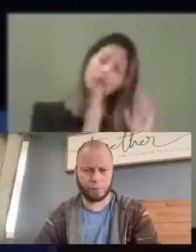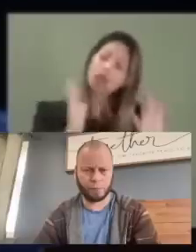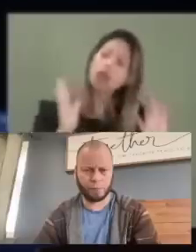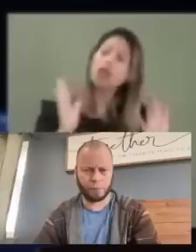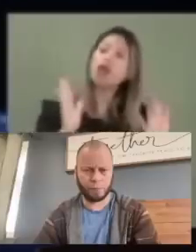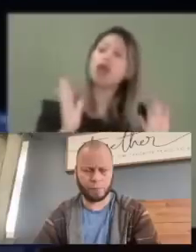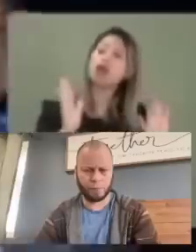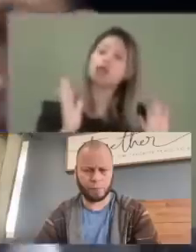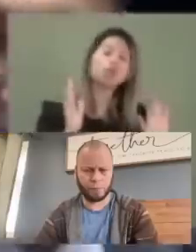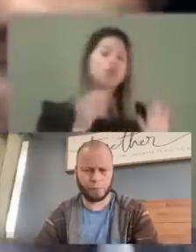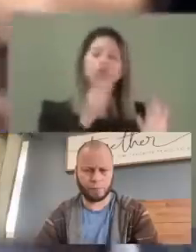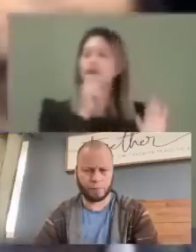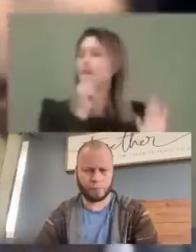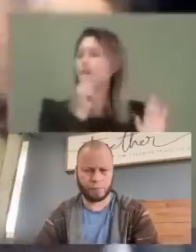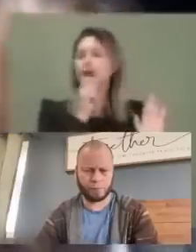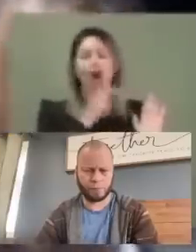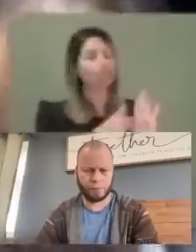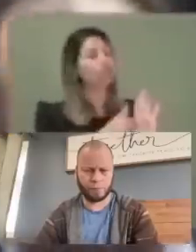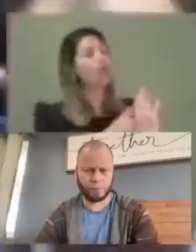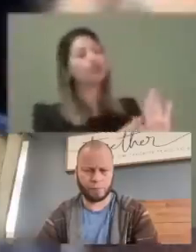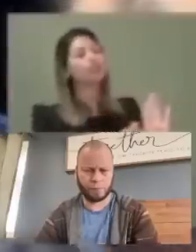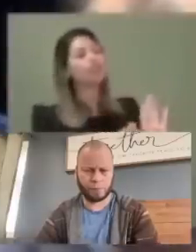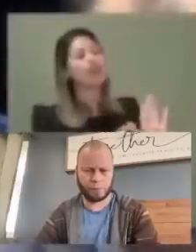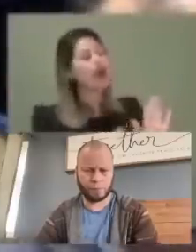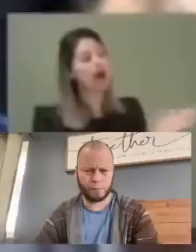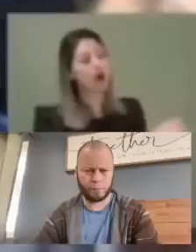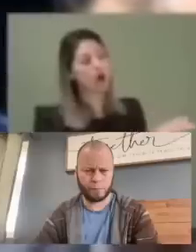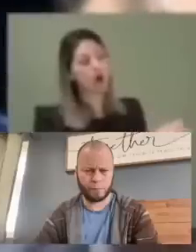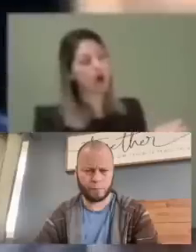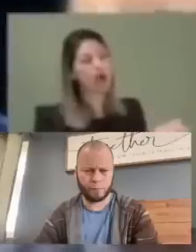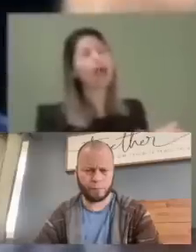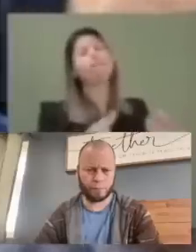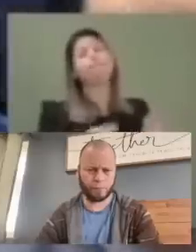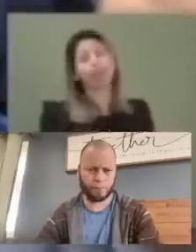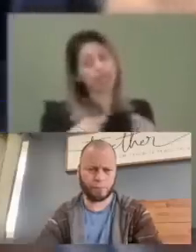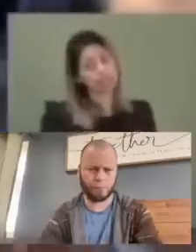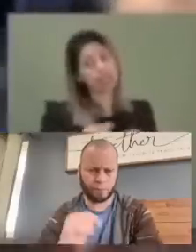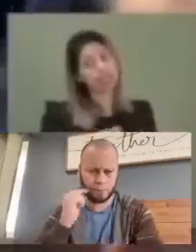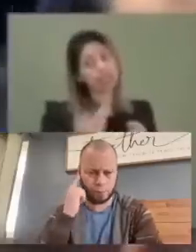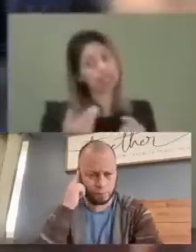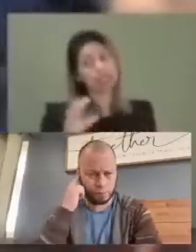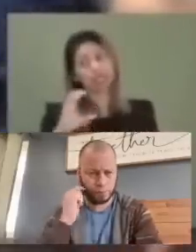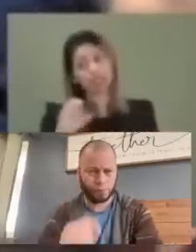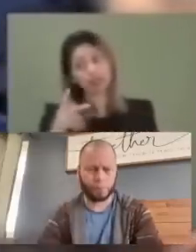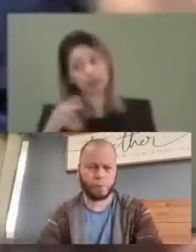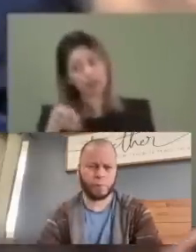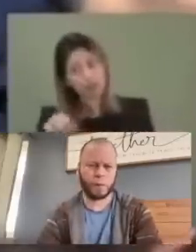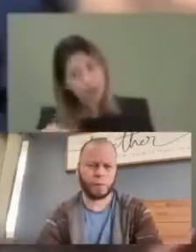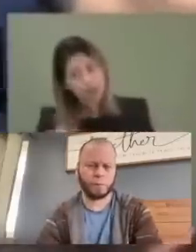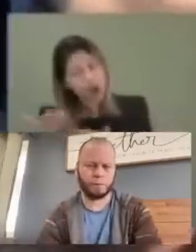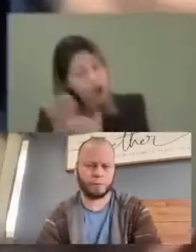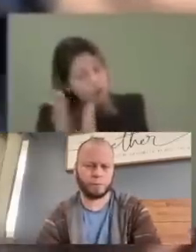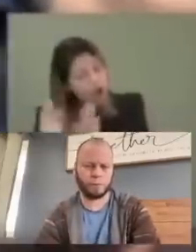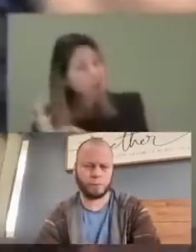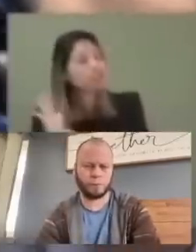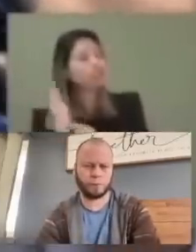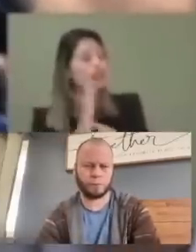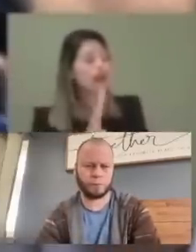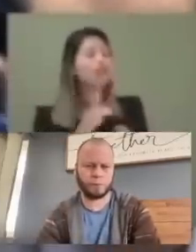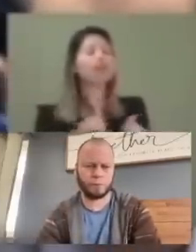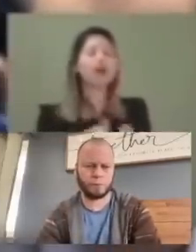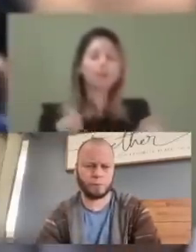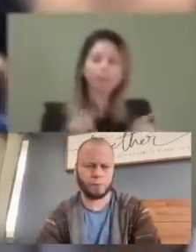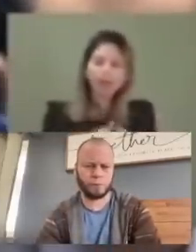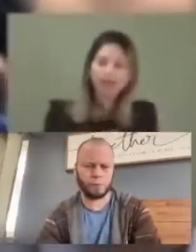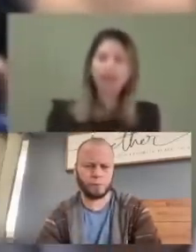colocado agora para público nós precisamos abrir a CPM para poder quebrar o sigilo a inteligência da Polícia Rodoviária